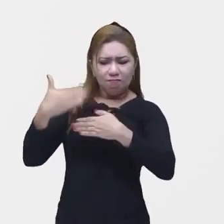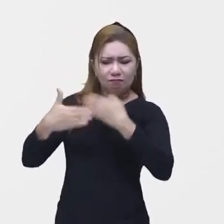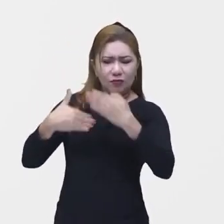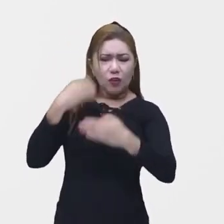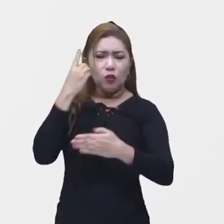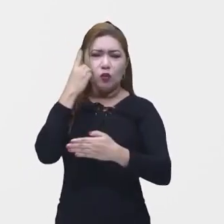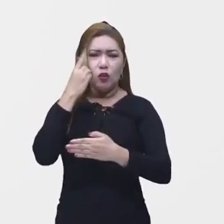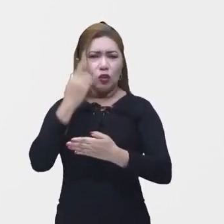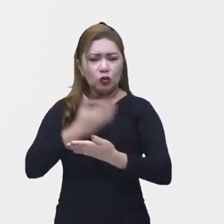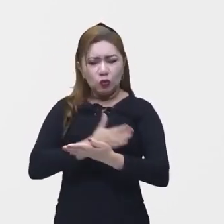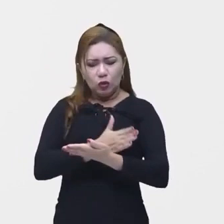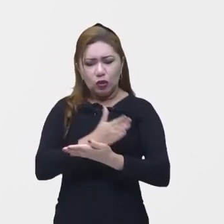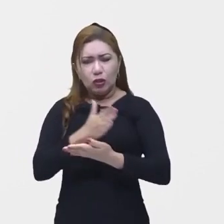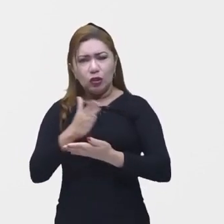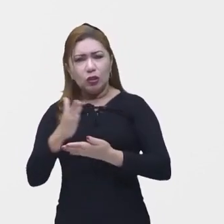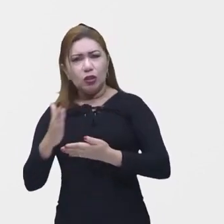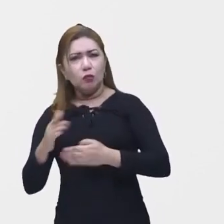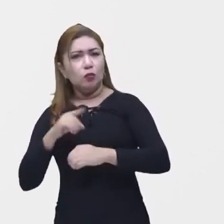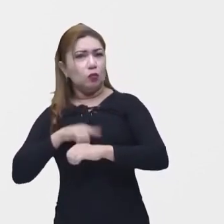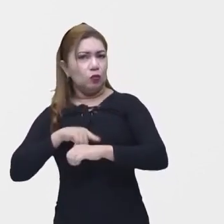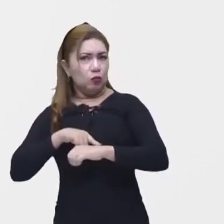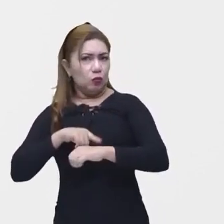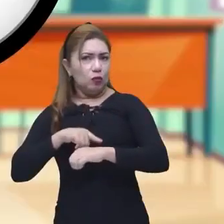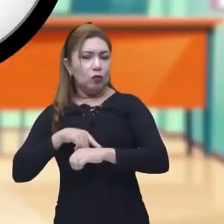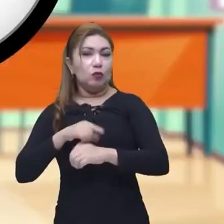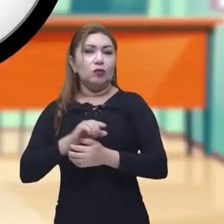dentro de um tempo determinado. Aqui comigo.